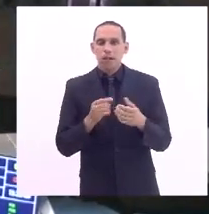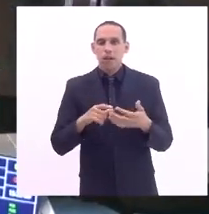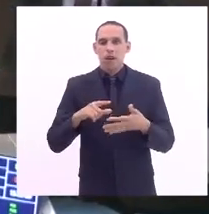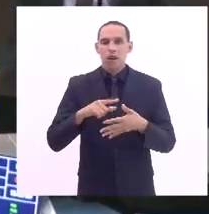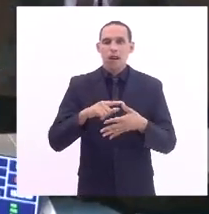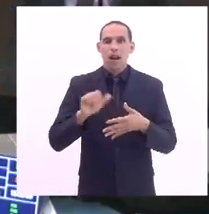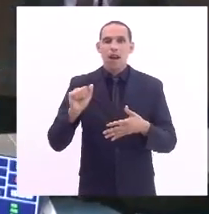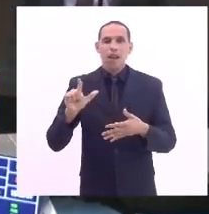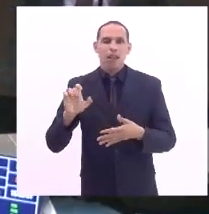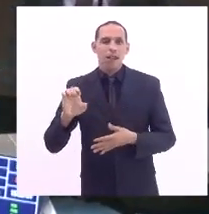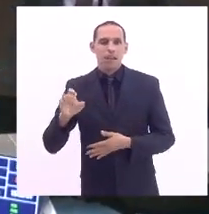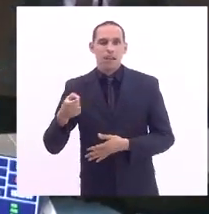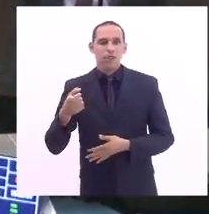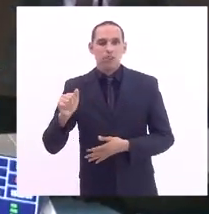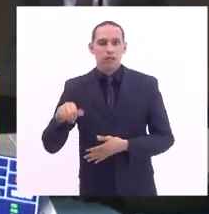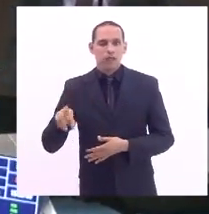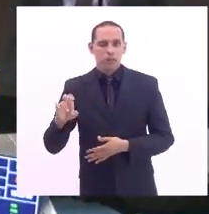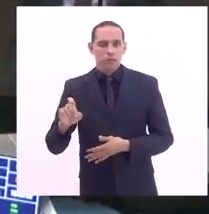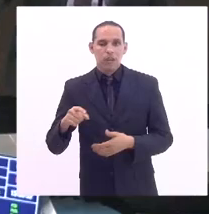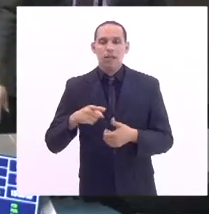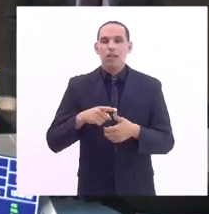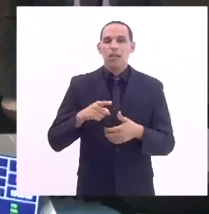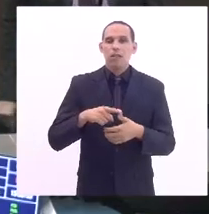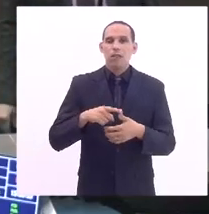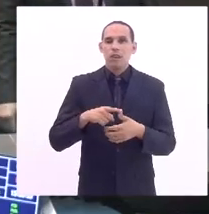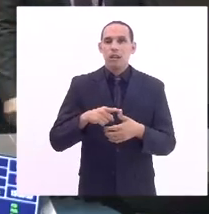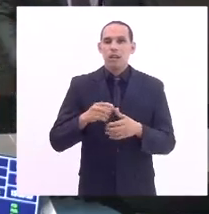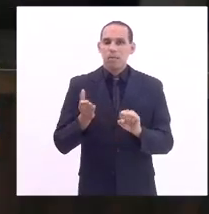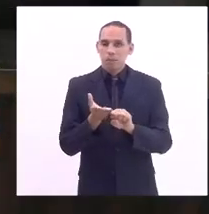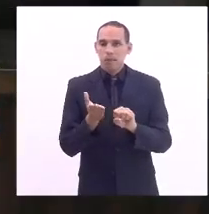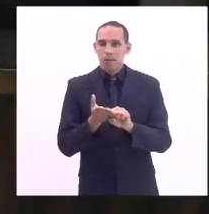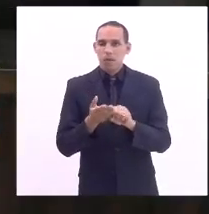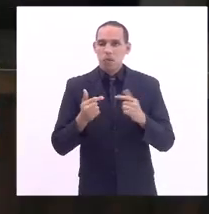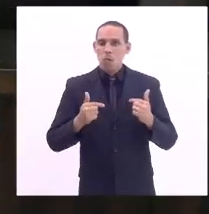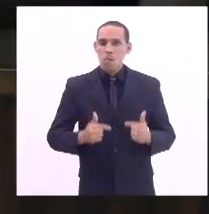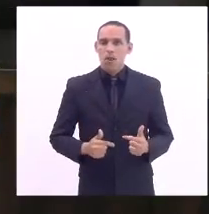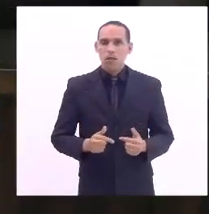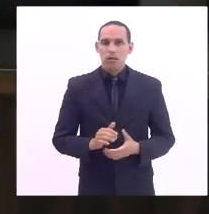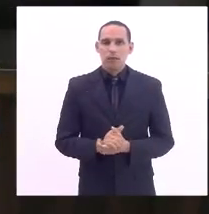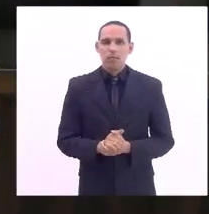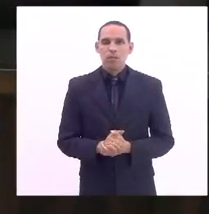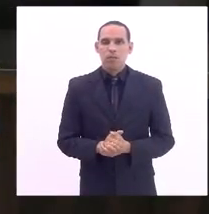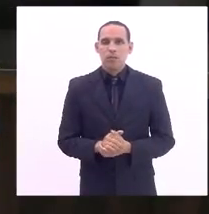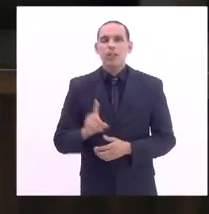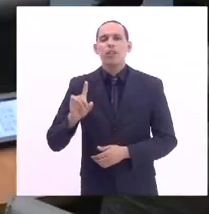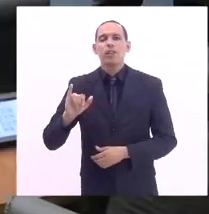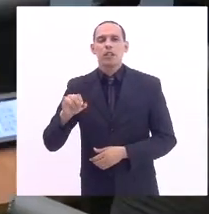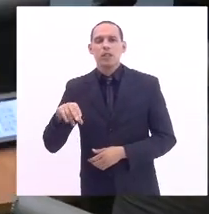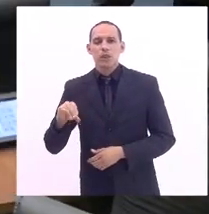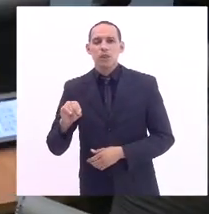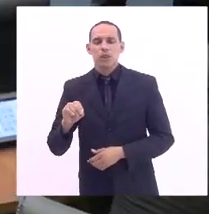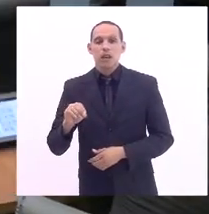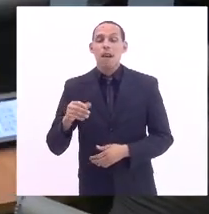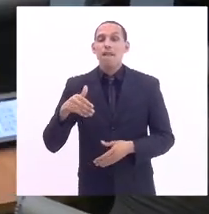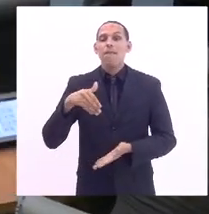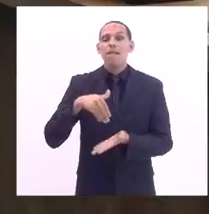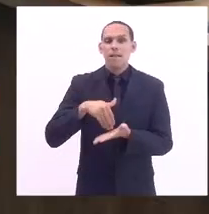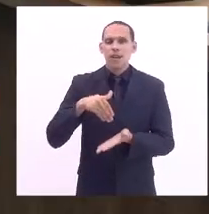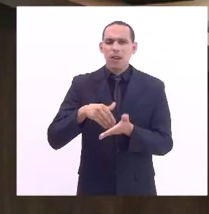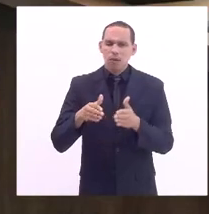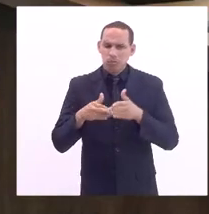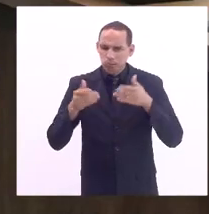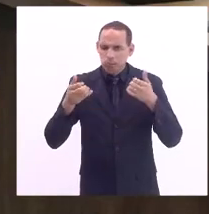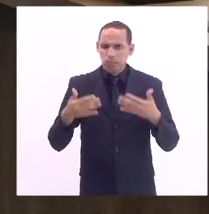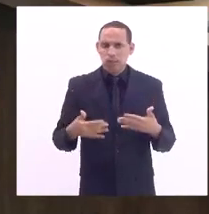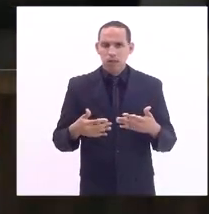Samuel, abstenção. Contrário. Marcelo, muito respeito, Dino, contrário. Se for possível, ao final da pauta, um pela